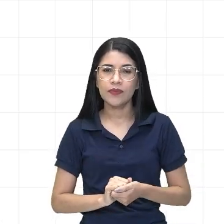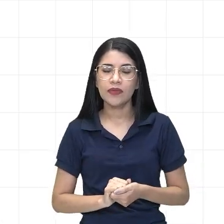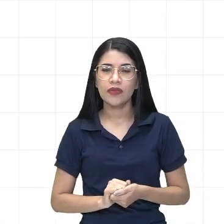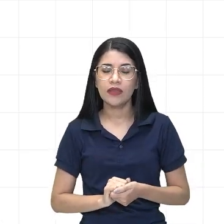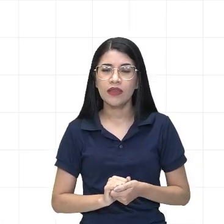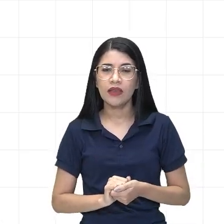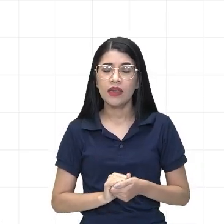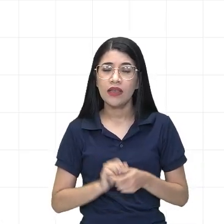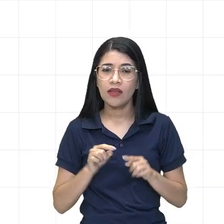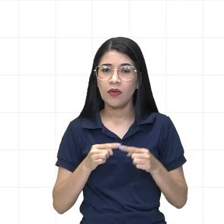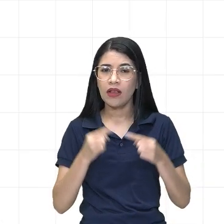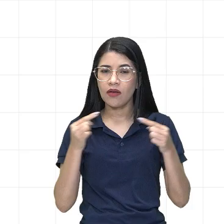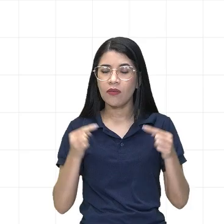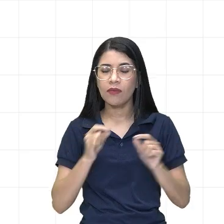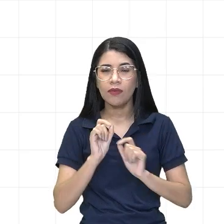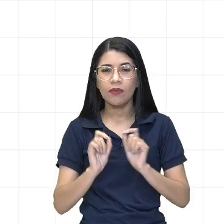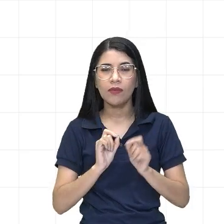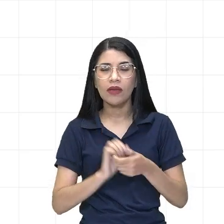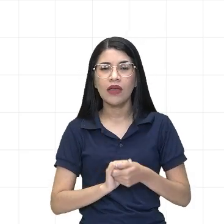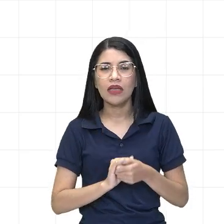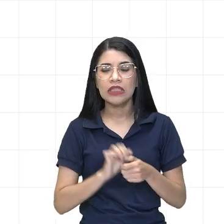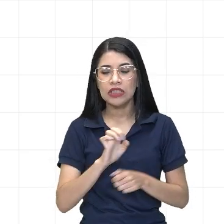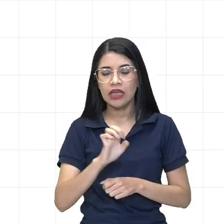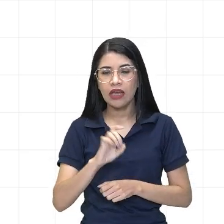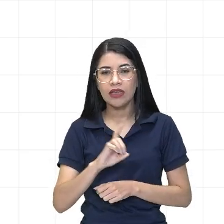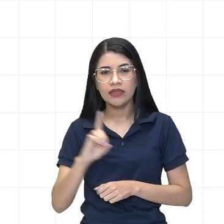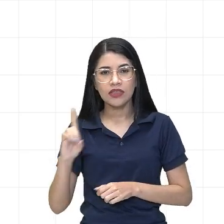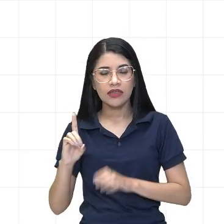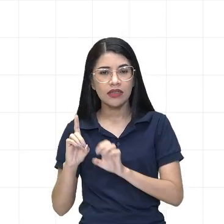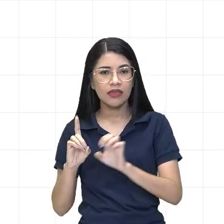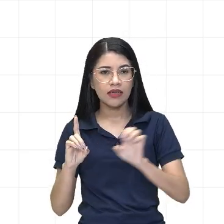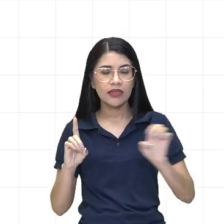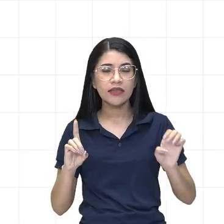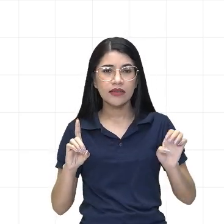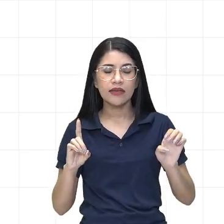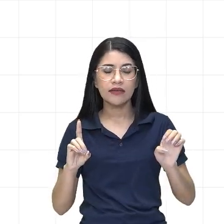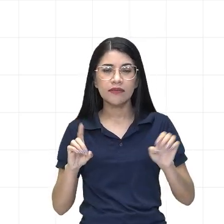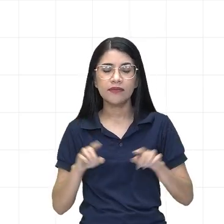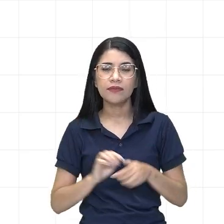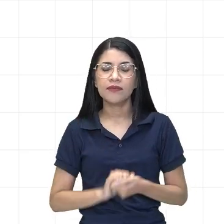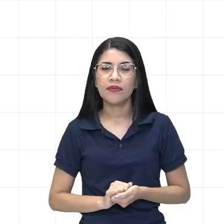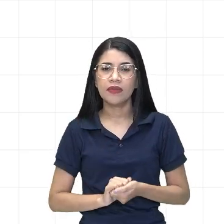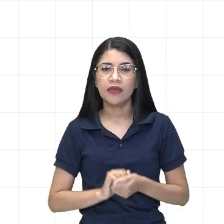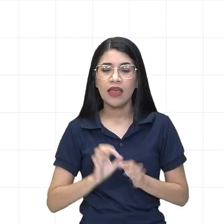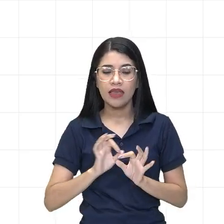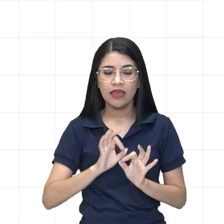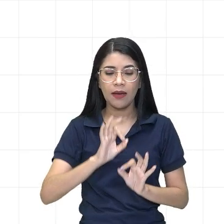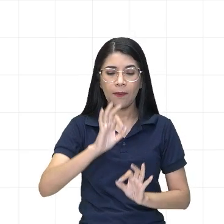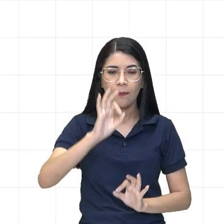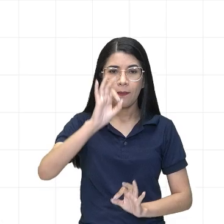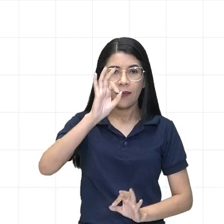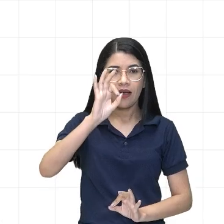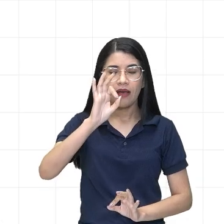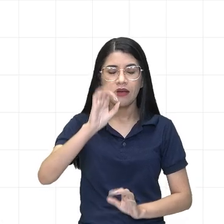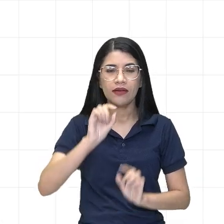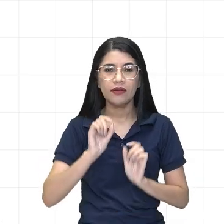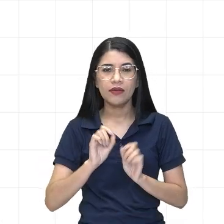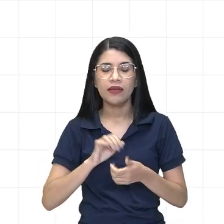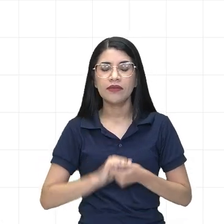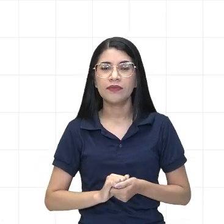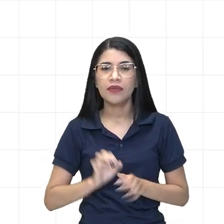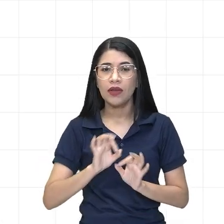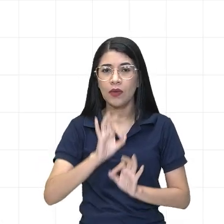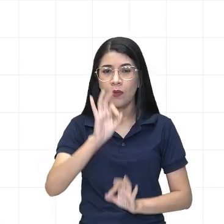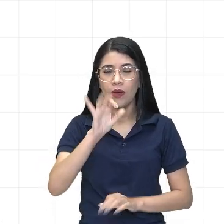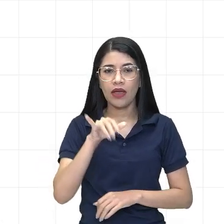ela que medimos o que vai para a direita ou para a esquerda. Já a reta que sobe e desce a vertical é o